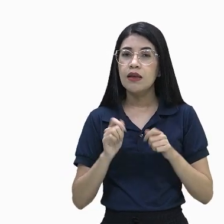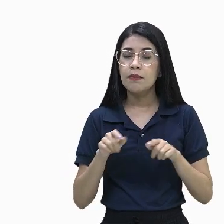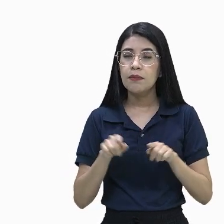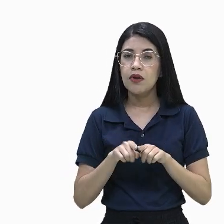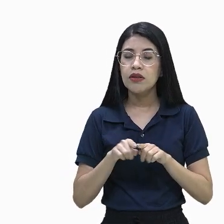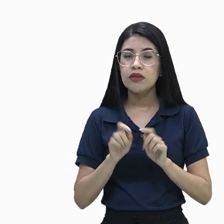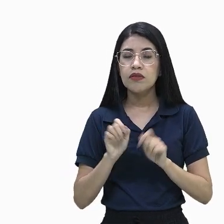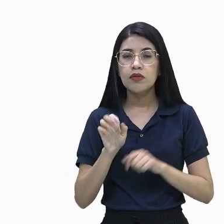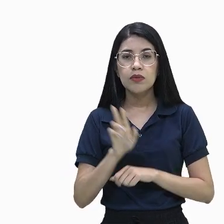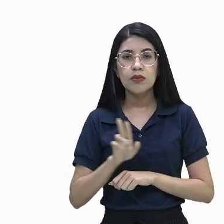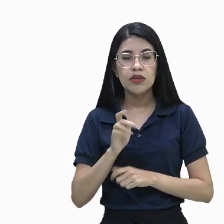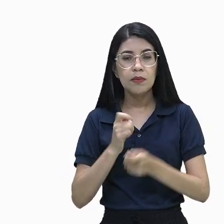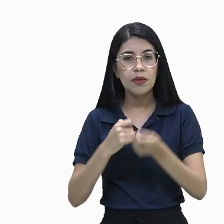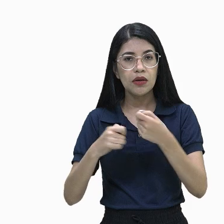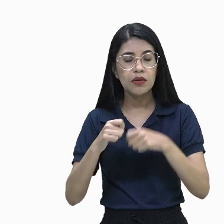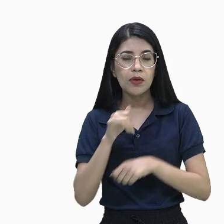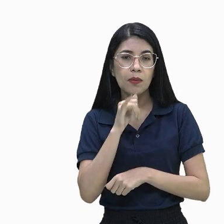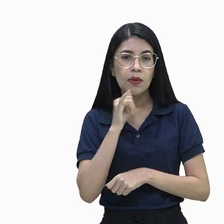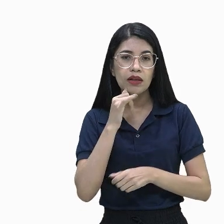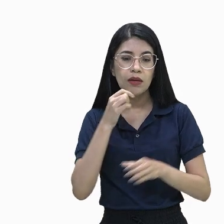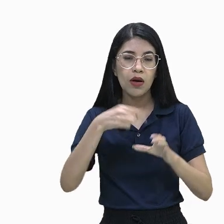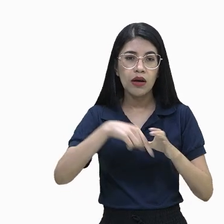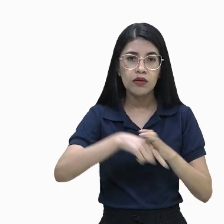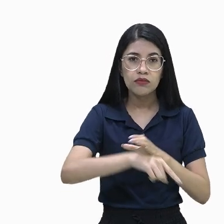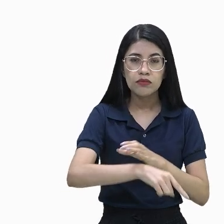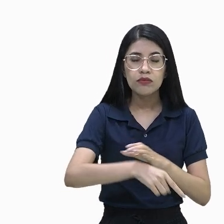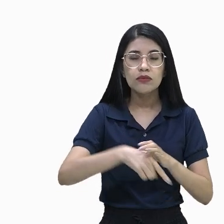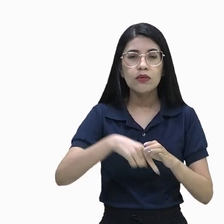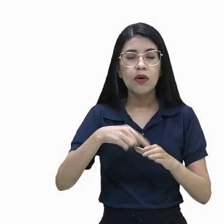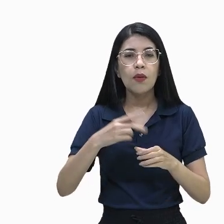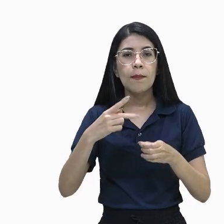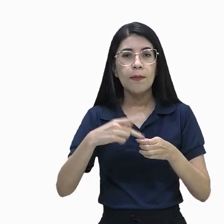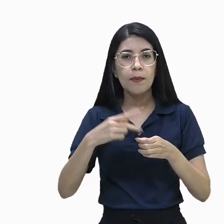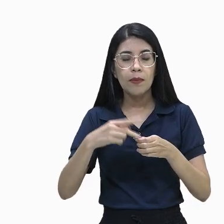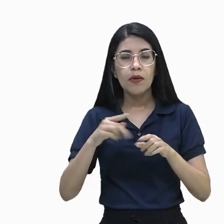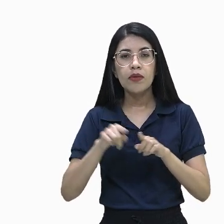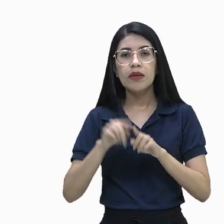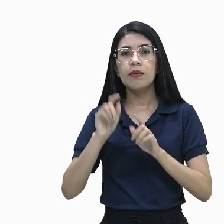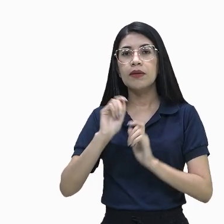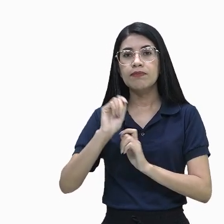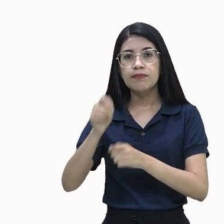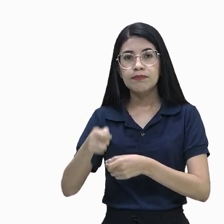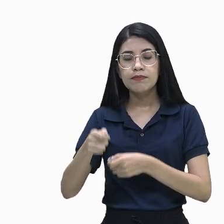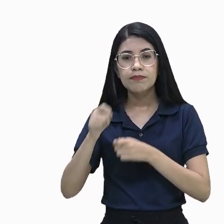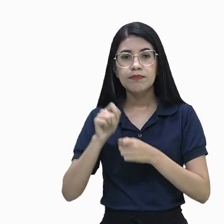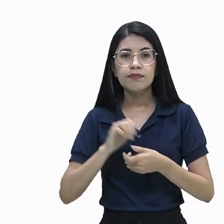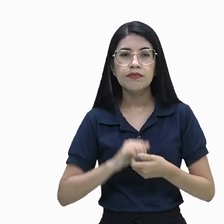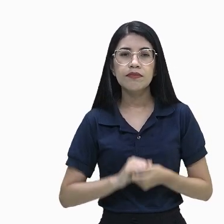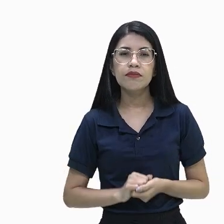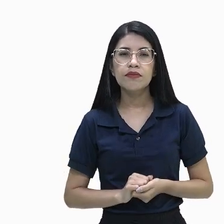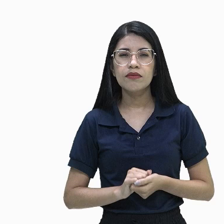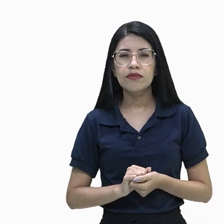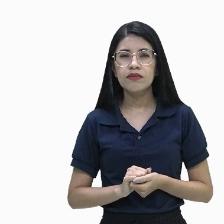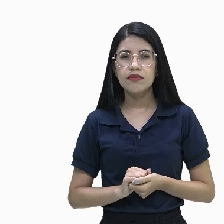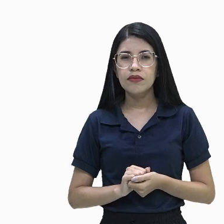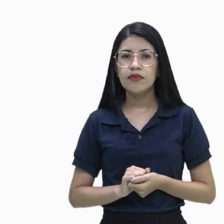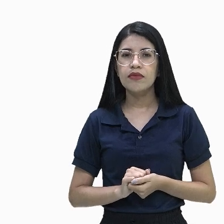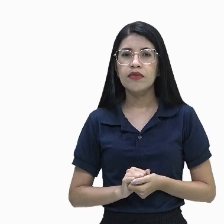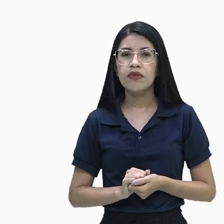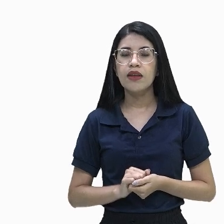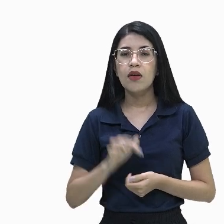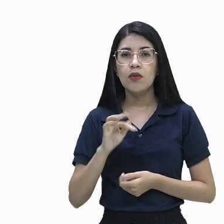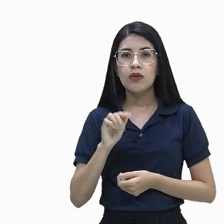atividades econômicas, né, a extração do petróleo e também da pesca. O talude continental, nós temos uma área com